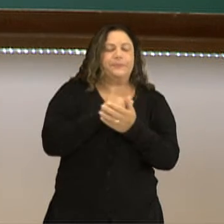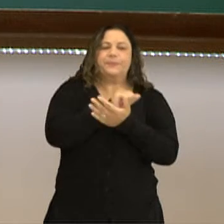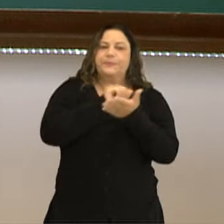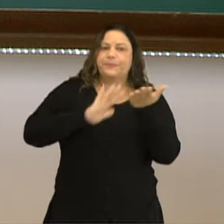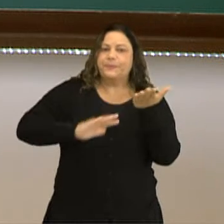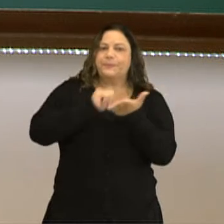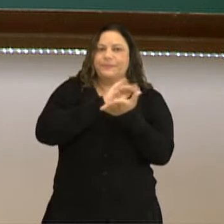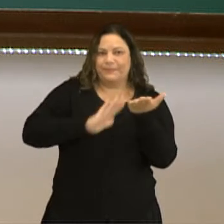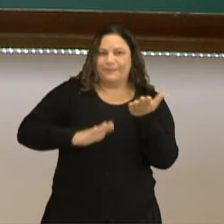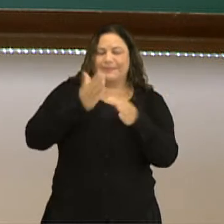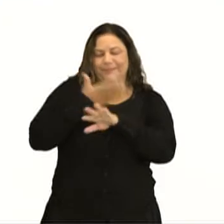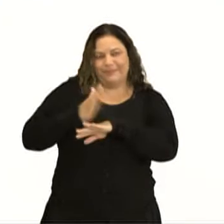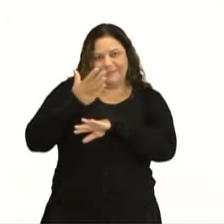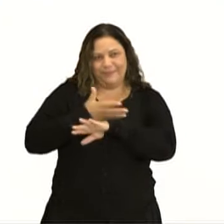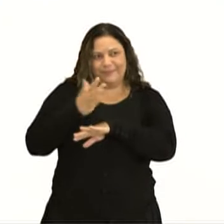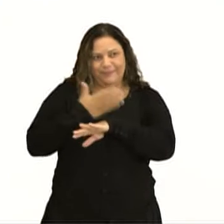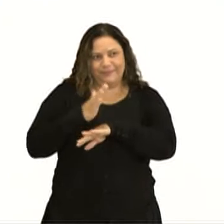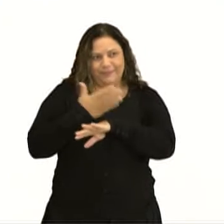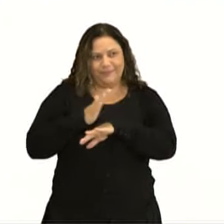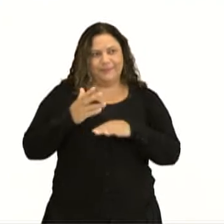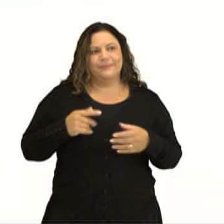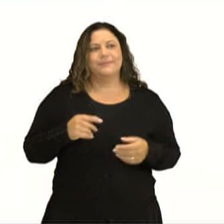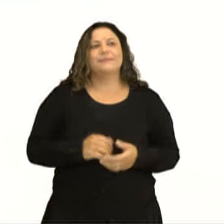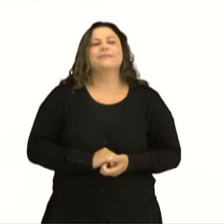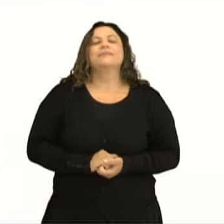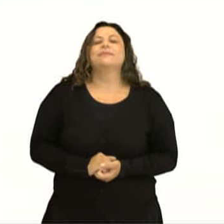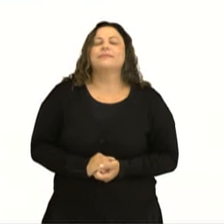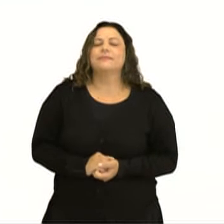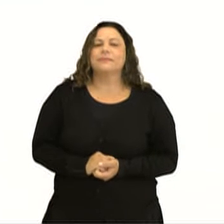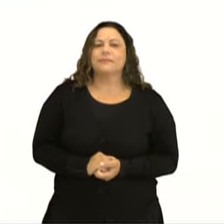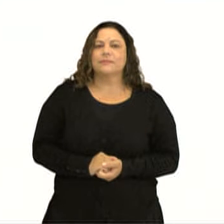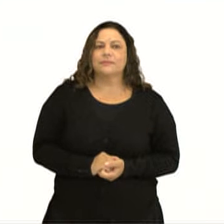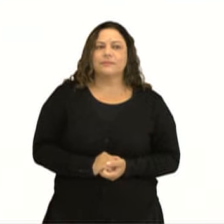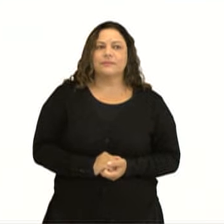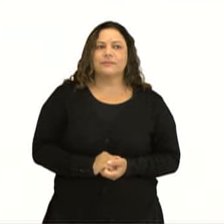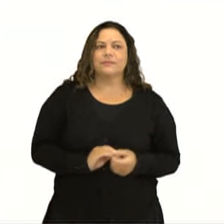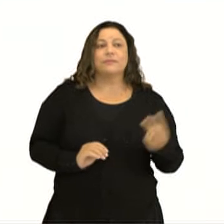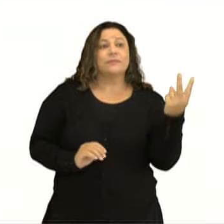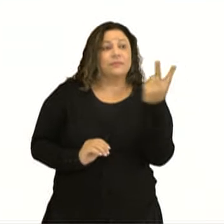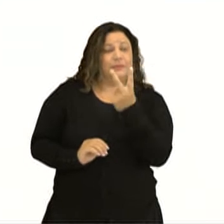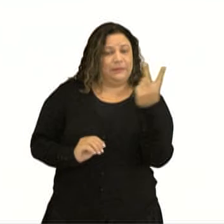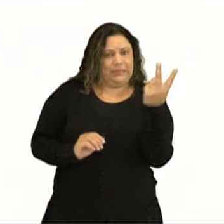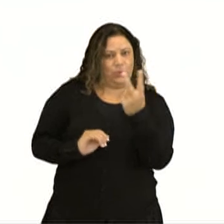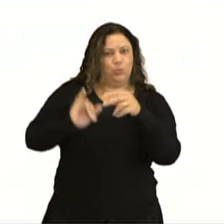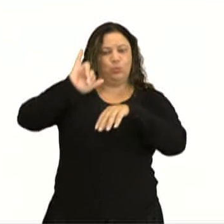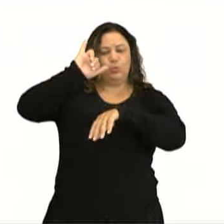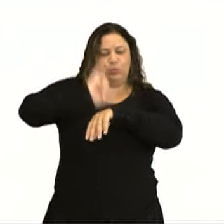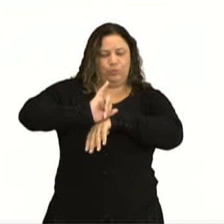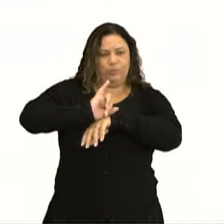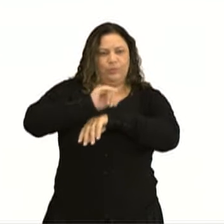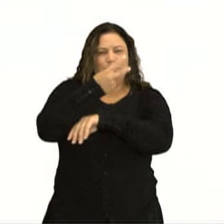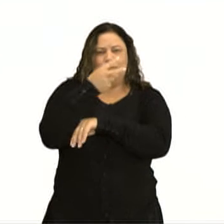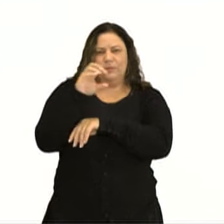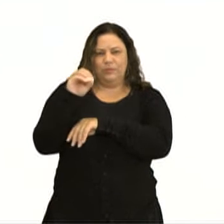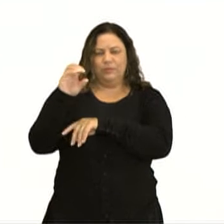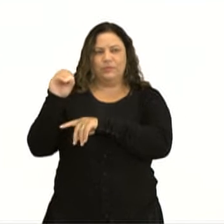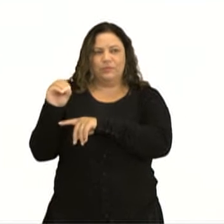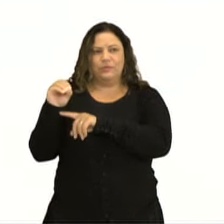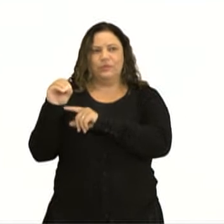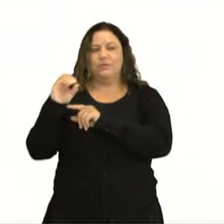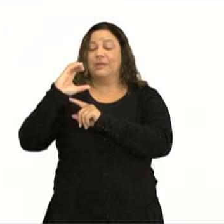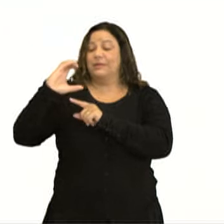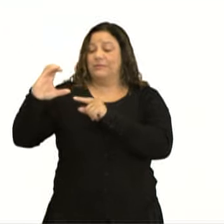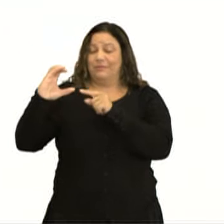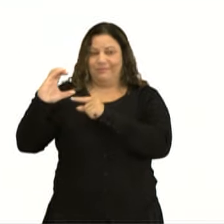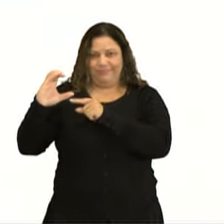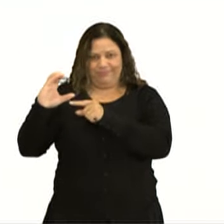exercício. Vamos praticar? Ó, nesse exercício ele fala assim: considere duas barras de ferro a 200 graus Celsius,